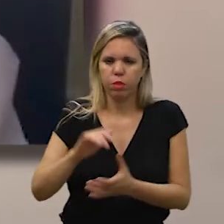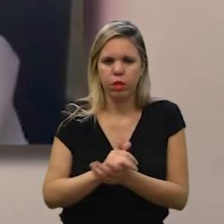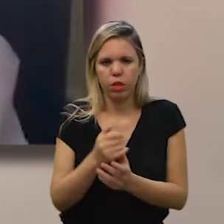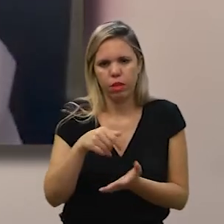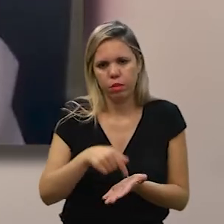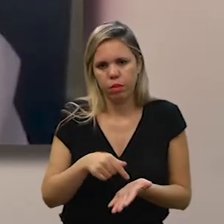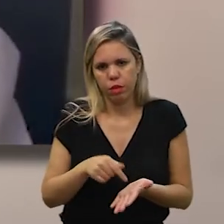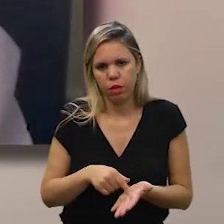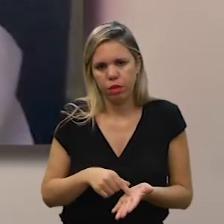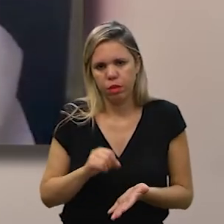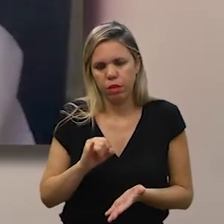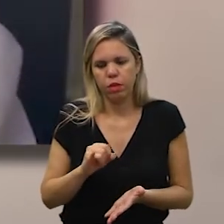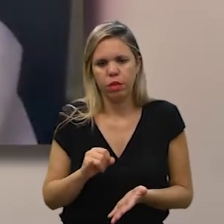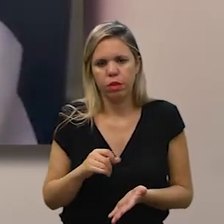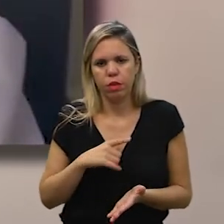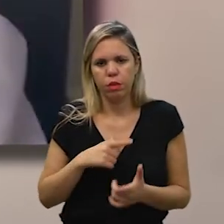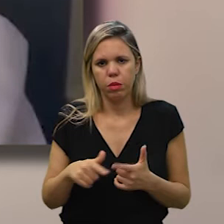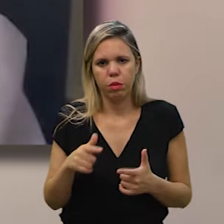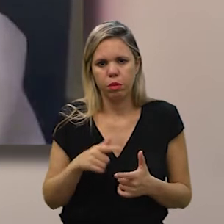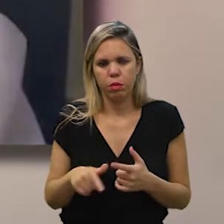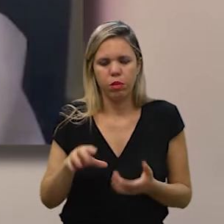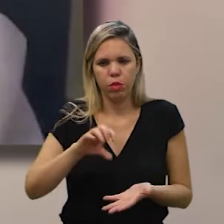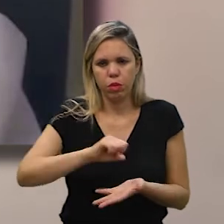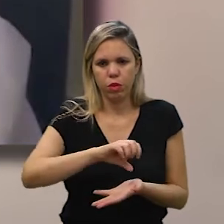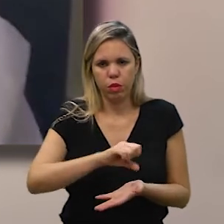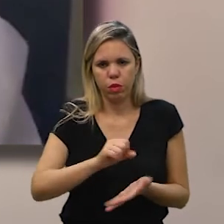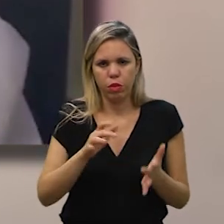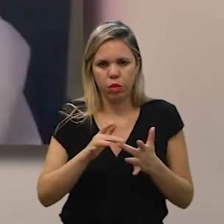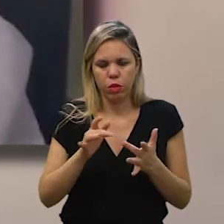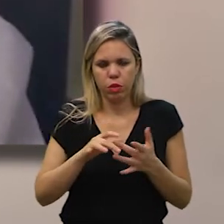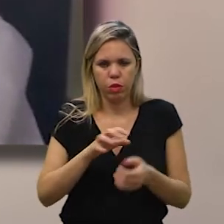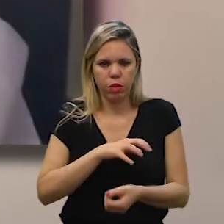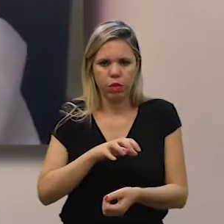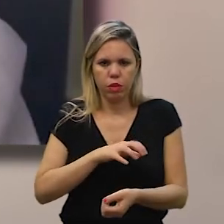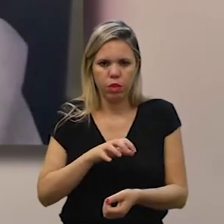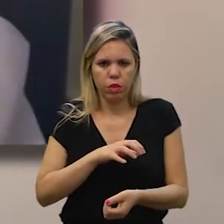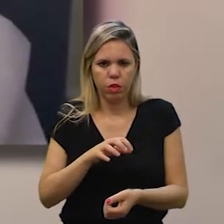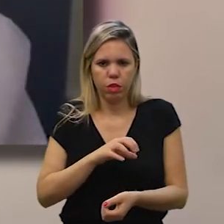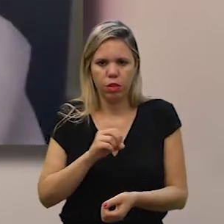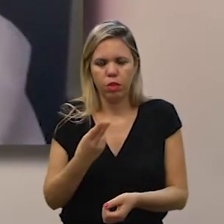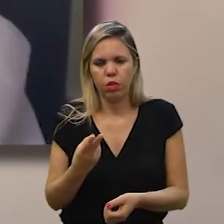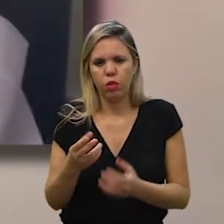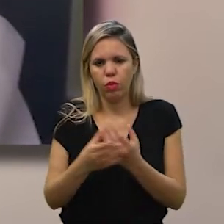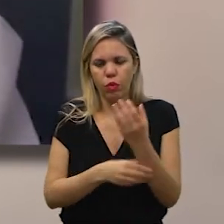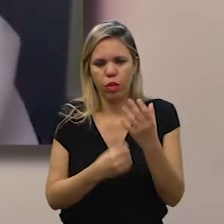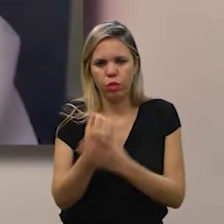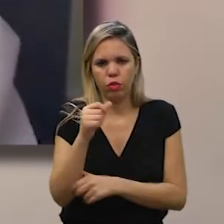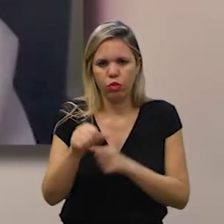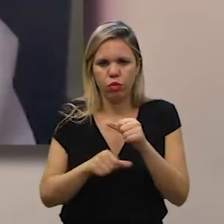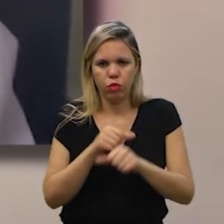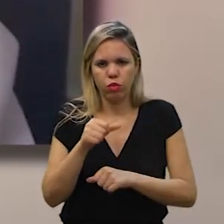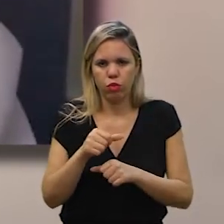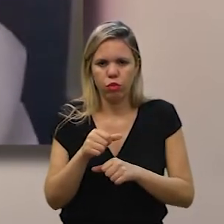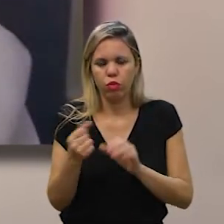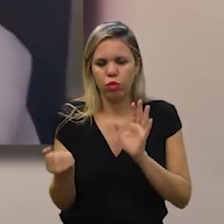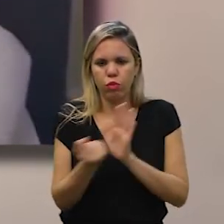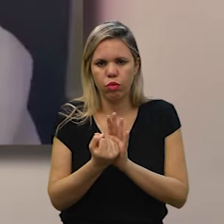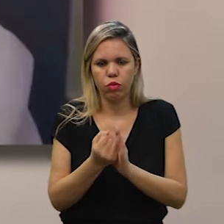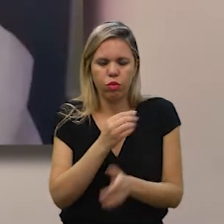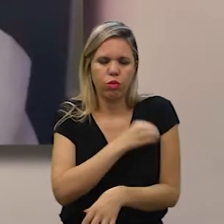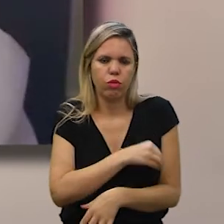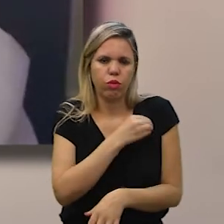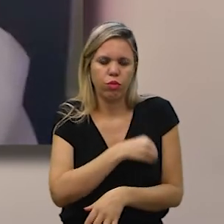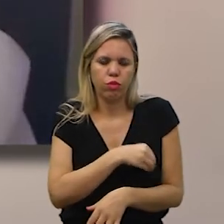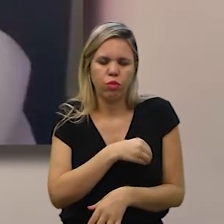nas mãos. E se desenvolver um quadro de uma dermatite de contato alérgica, ou vai de luva ou troca a marca do